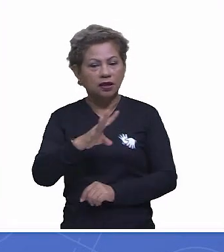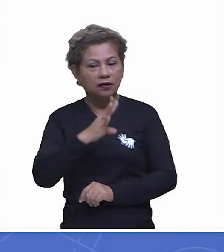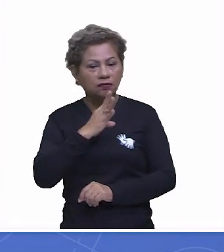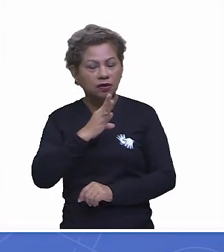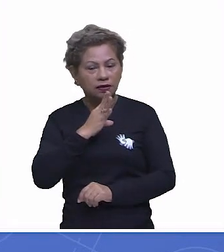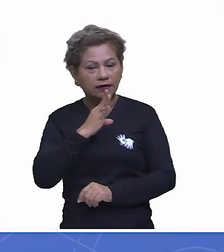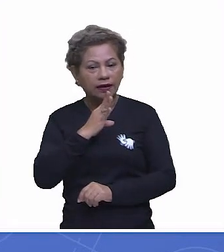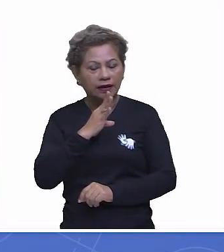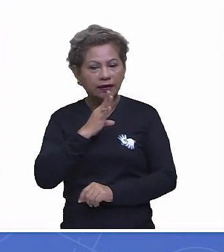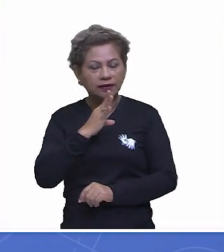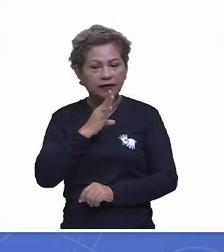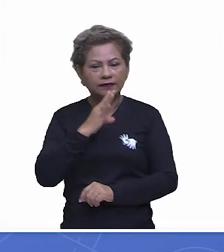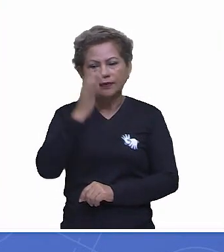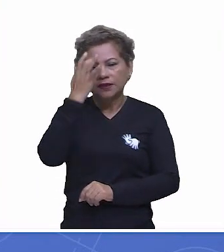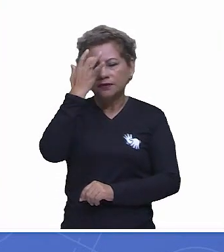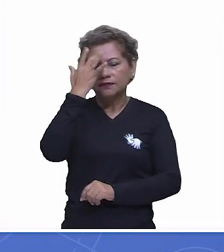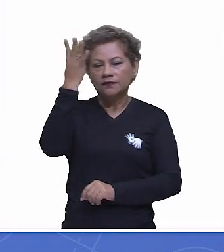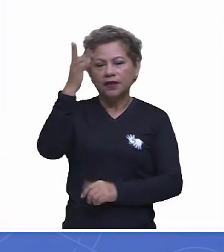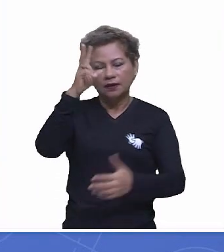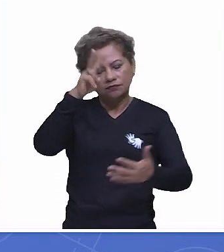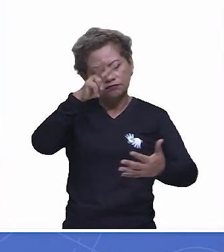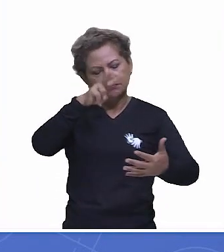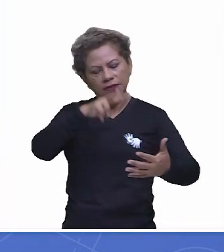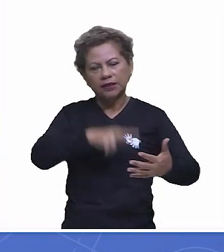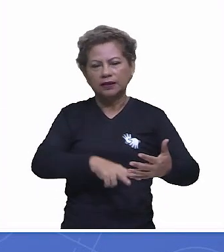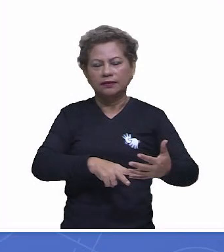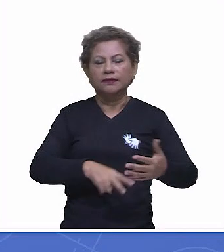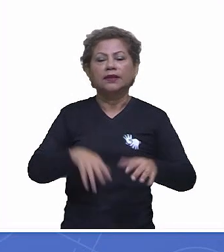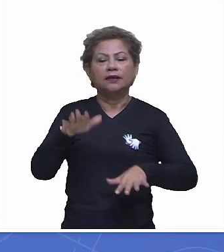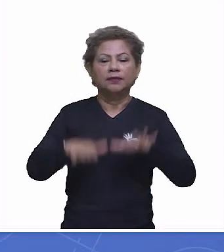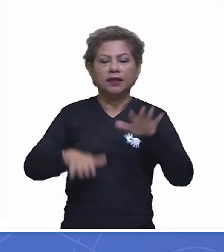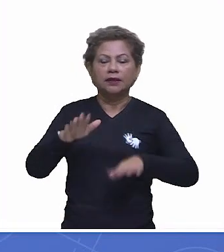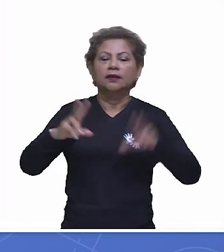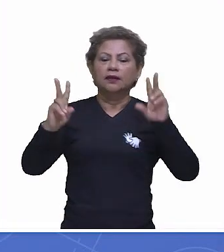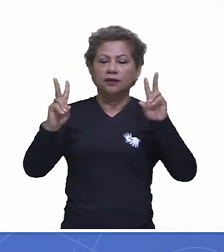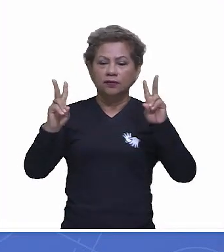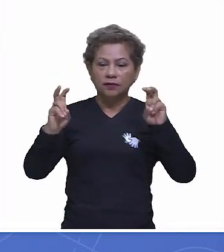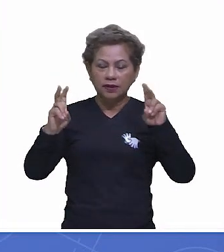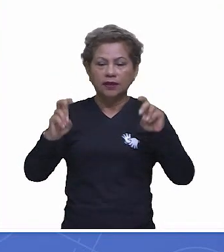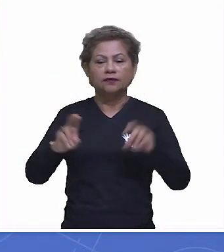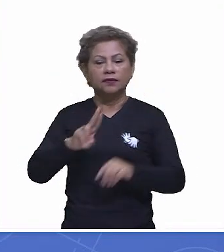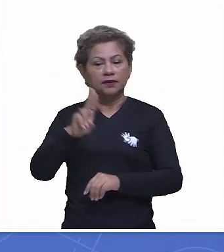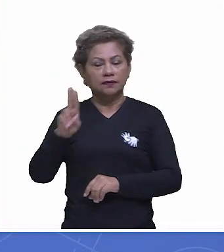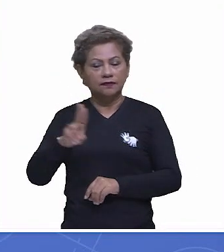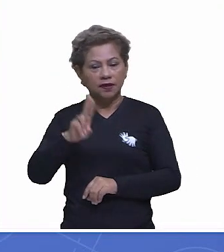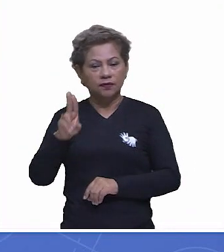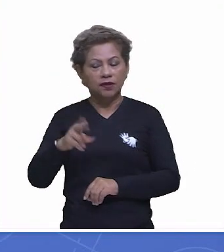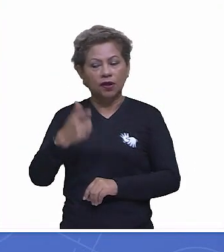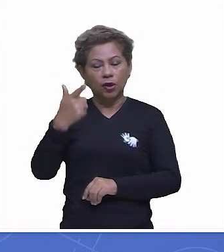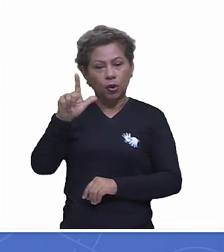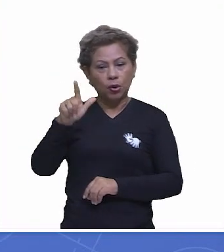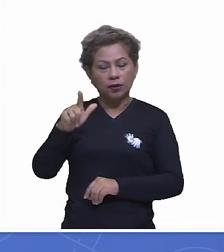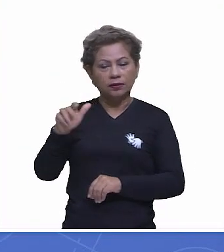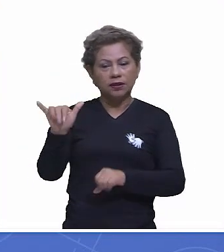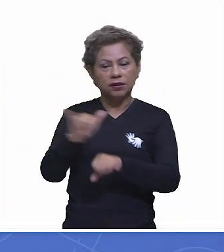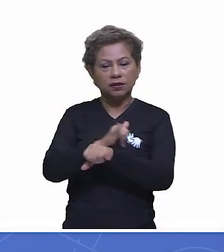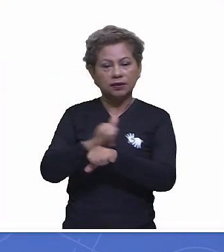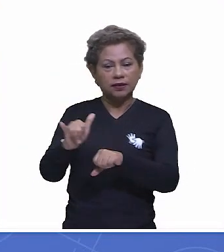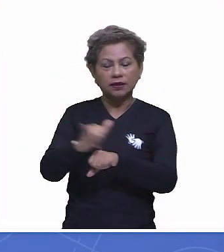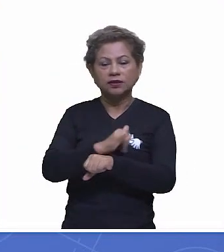vão facilitar aí a leitura de vocês. Dependendo do texto, vocês vão utilizar mais uma ou mais outra estratégia de leitura. Mas isso